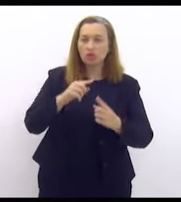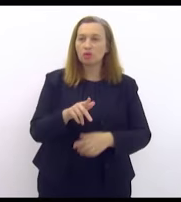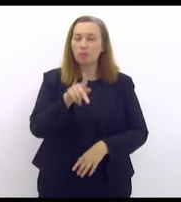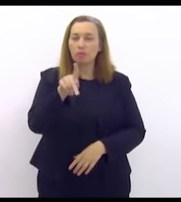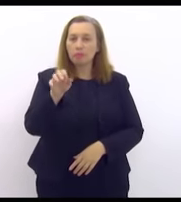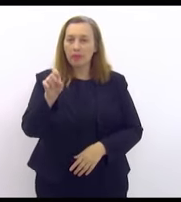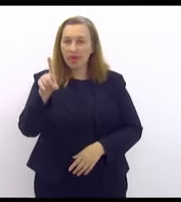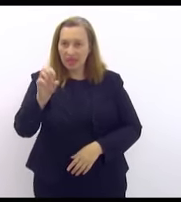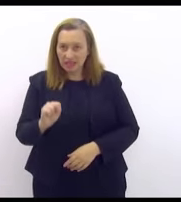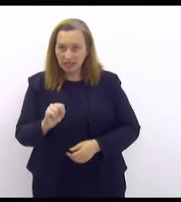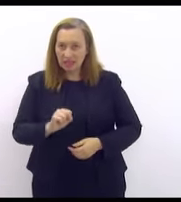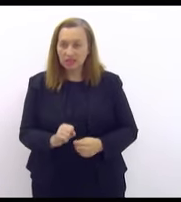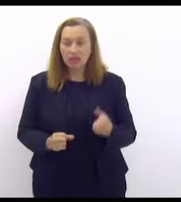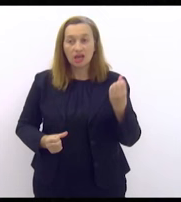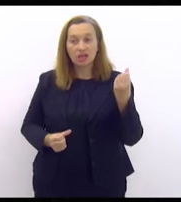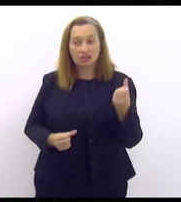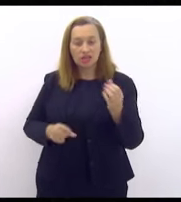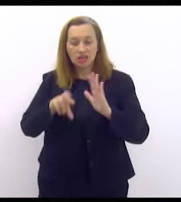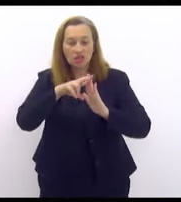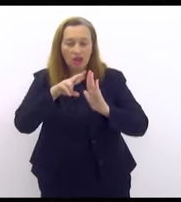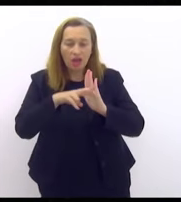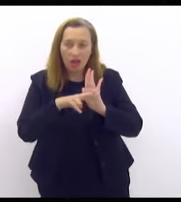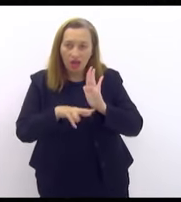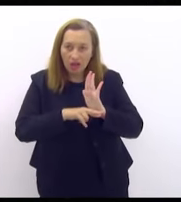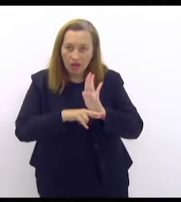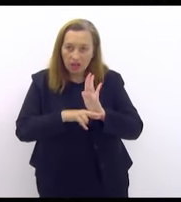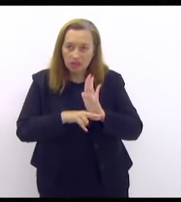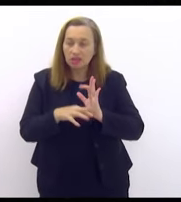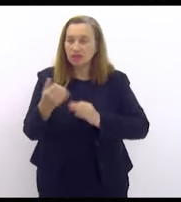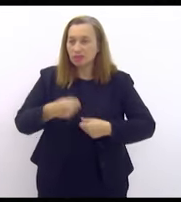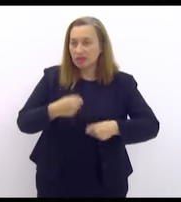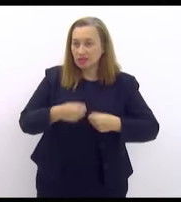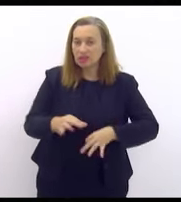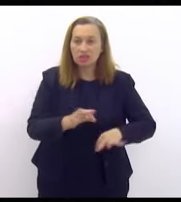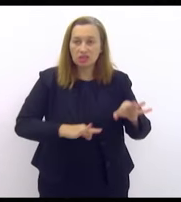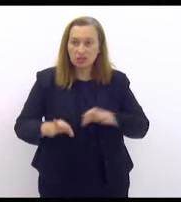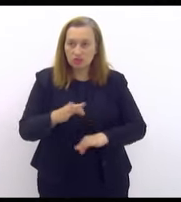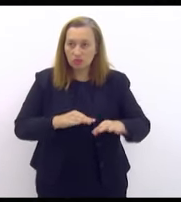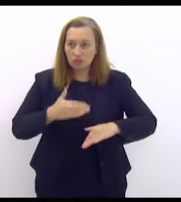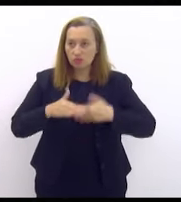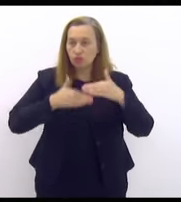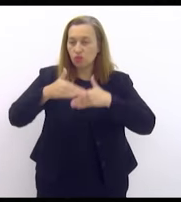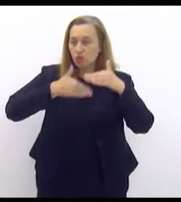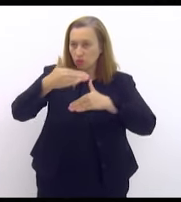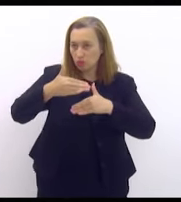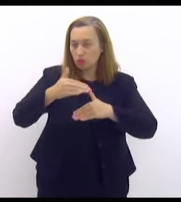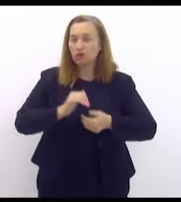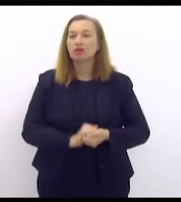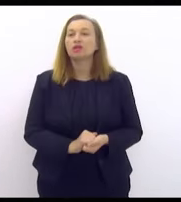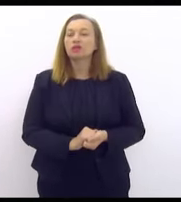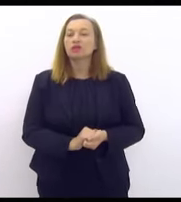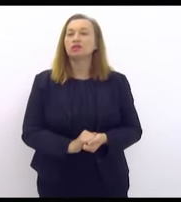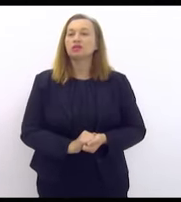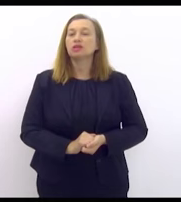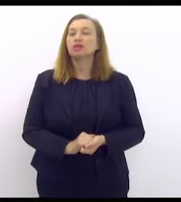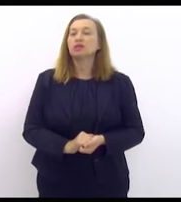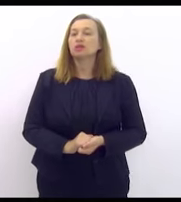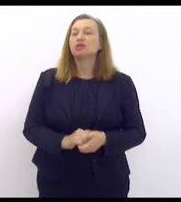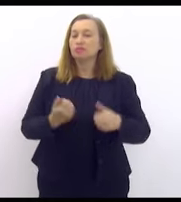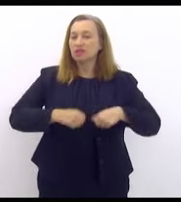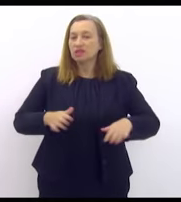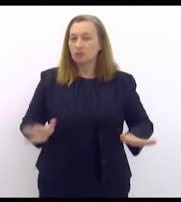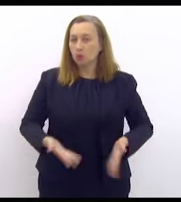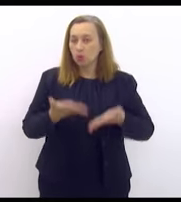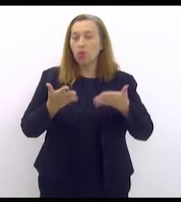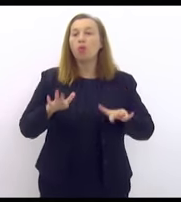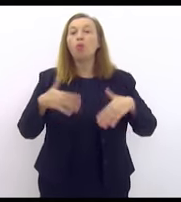PEDES define 6 complexos econômicos que devem ser desenvolvidos, e como se fossem vocações de Estado e que devem ser estimulados.